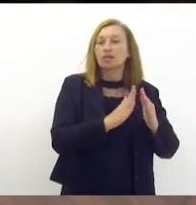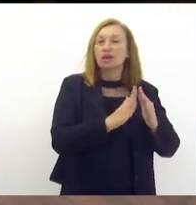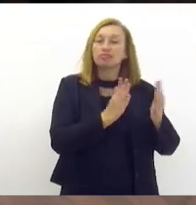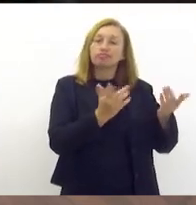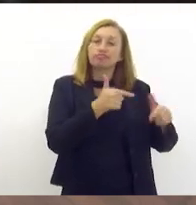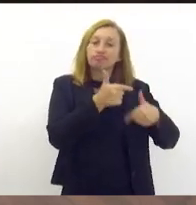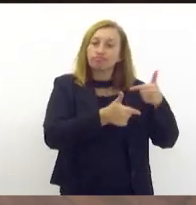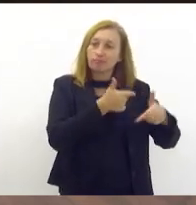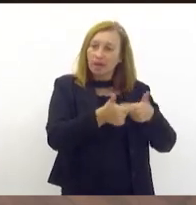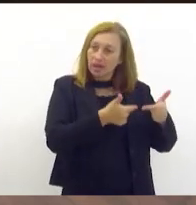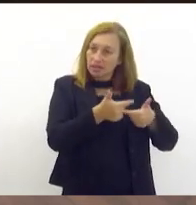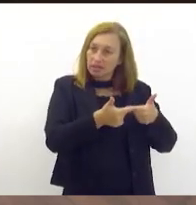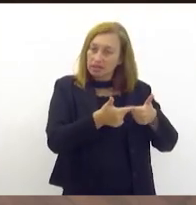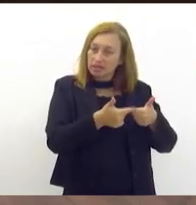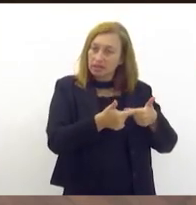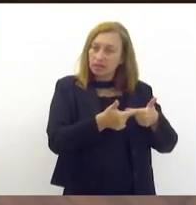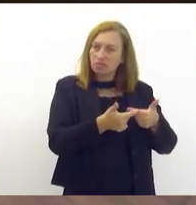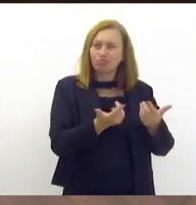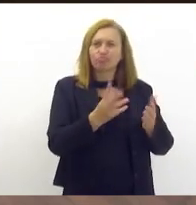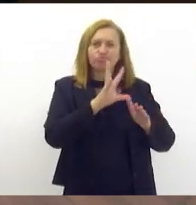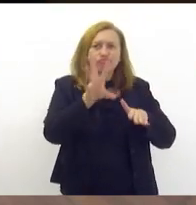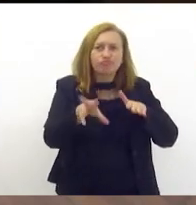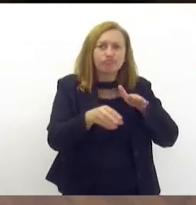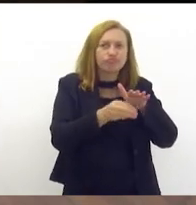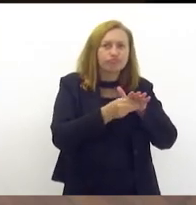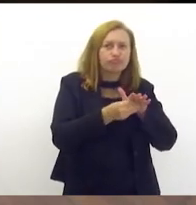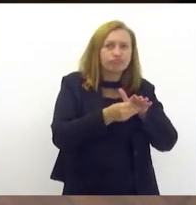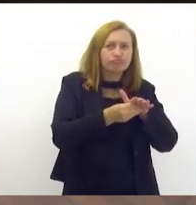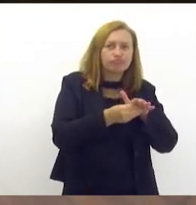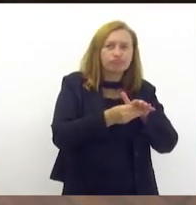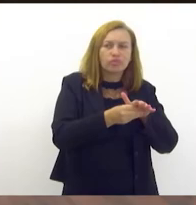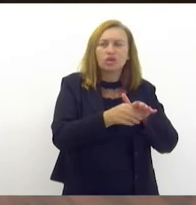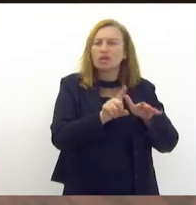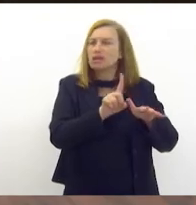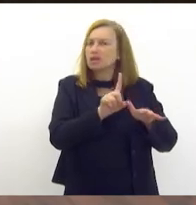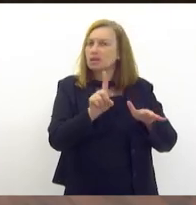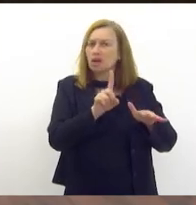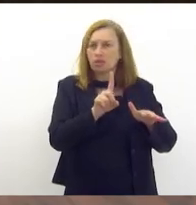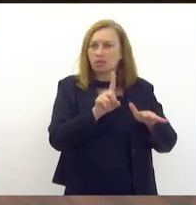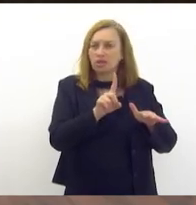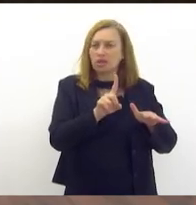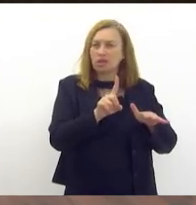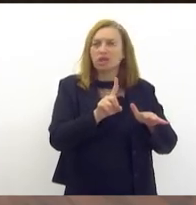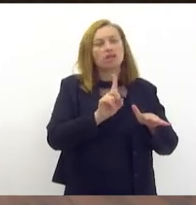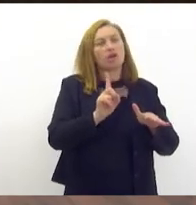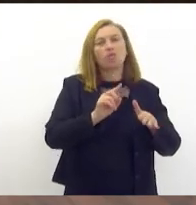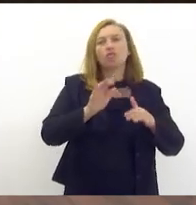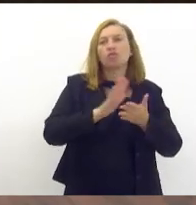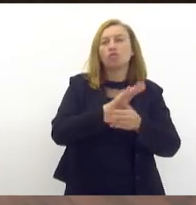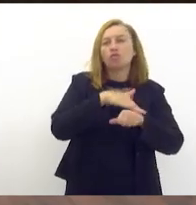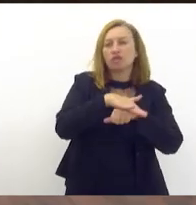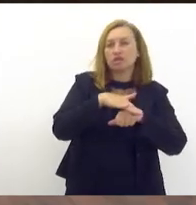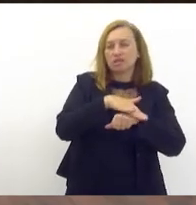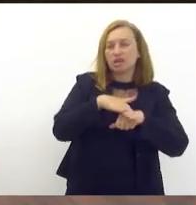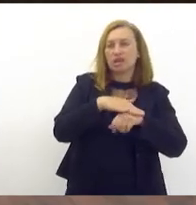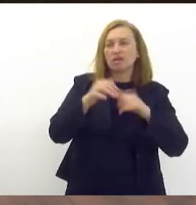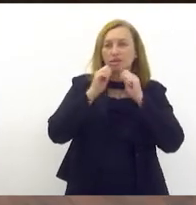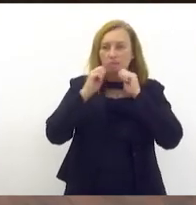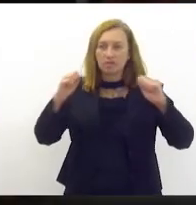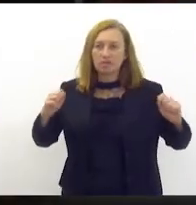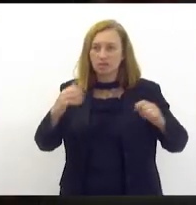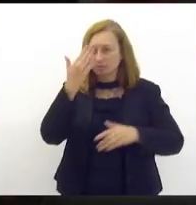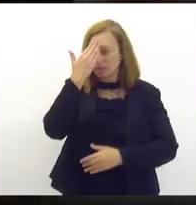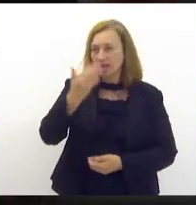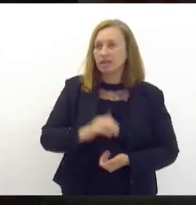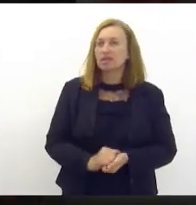Então, isso não está na emenda e isso não foi conversado com a minha assessoria. Muito obrigado.